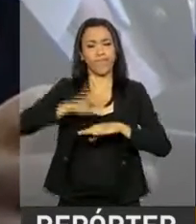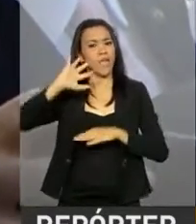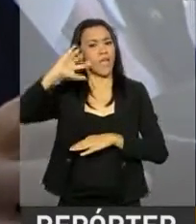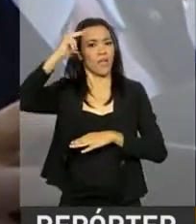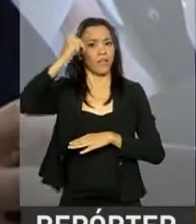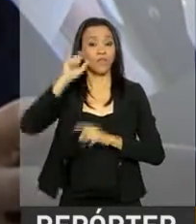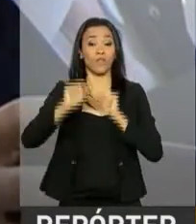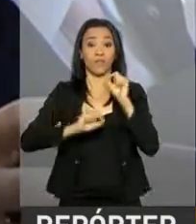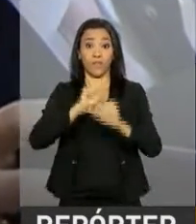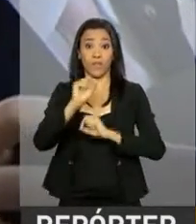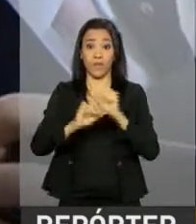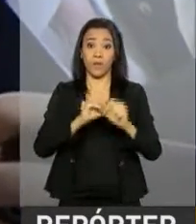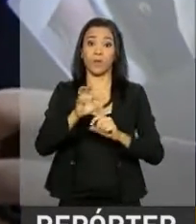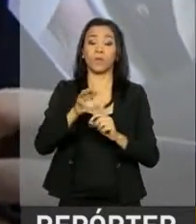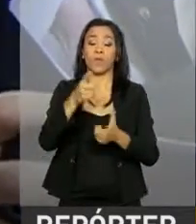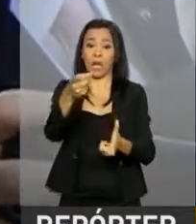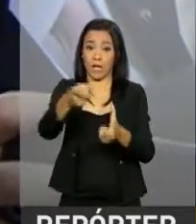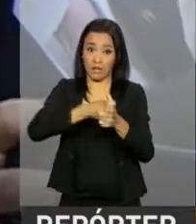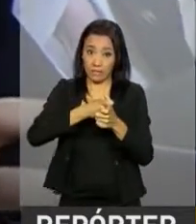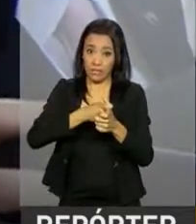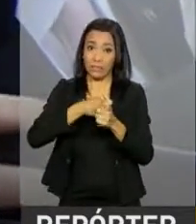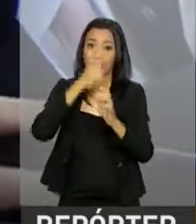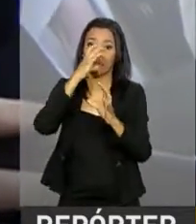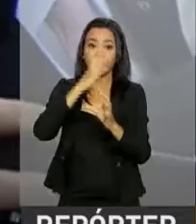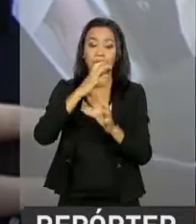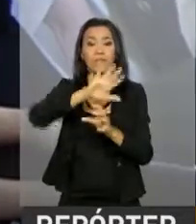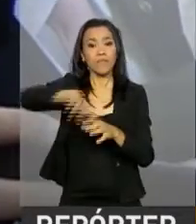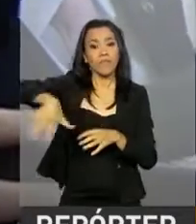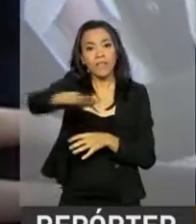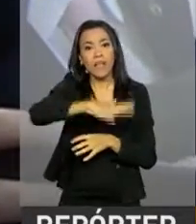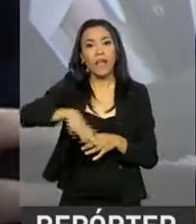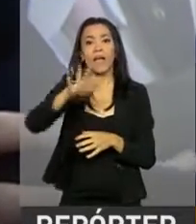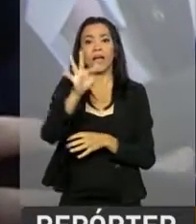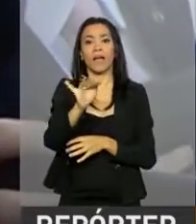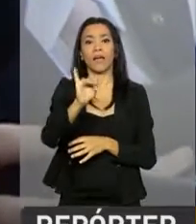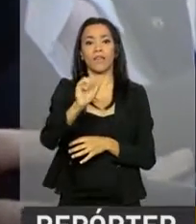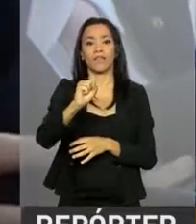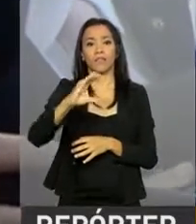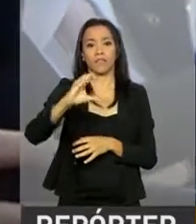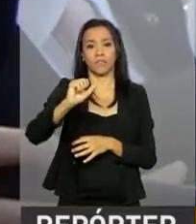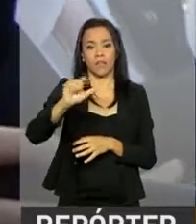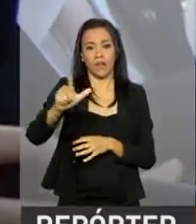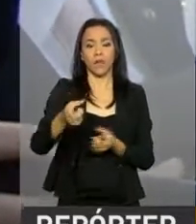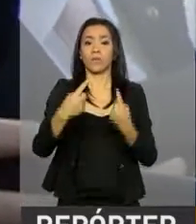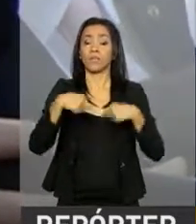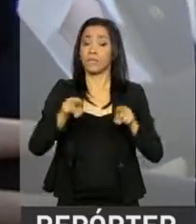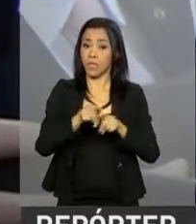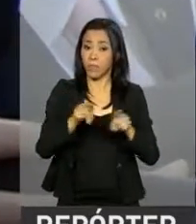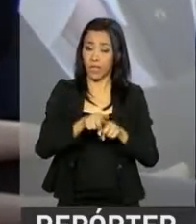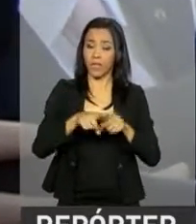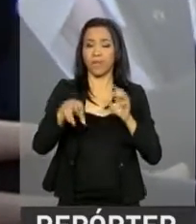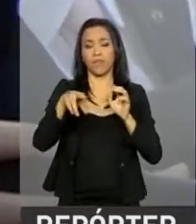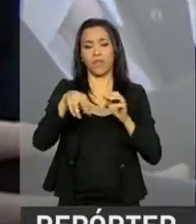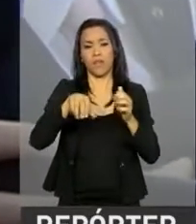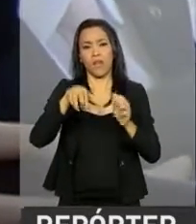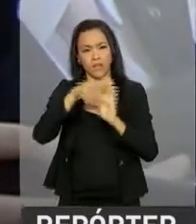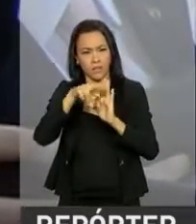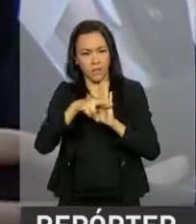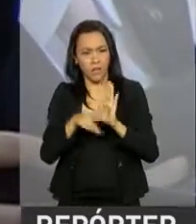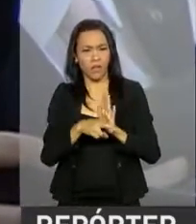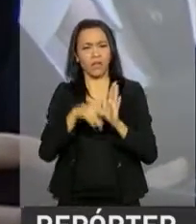fiscal a atualização da legislação trabalhista também é uma necessidade uma